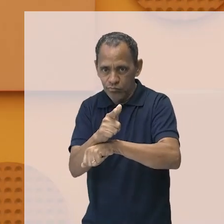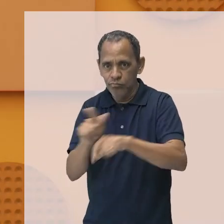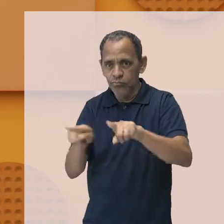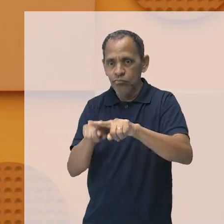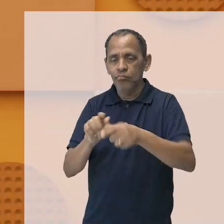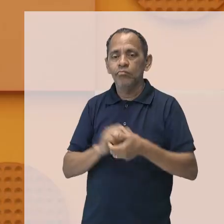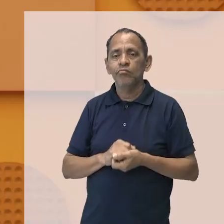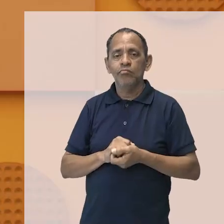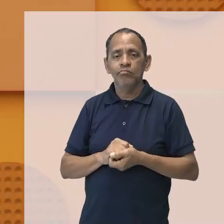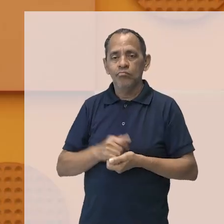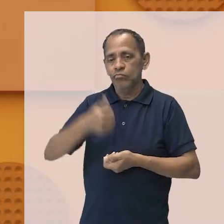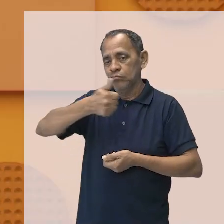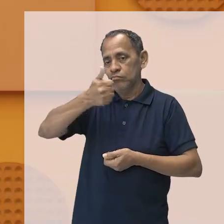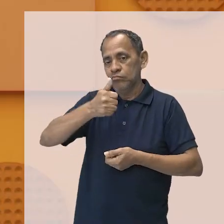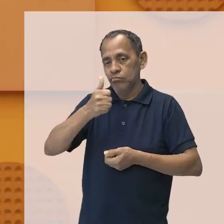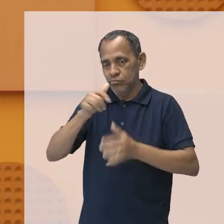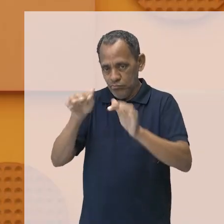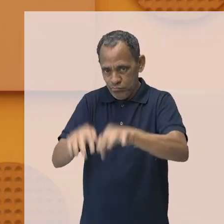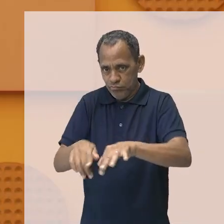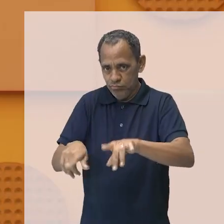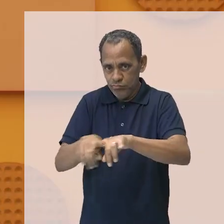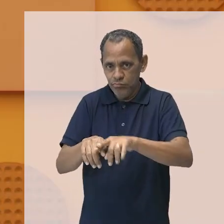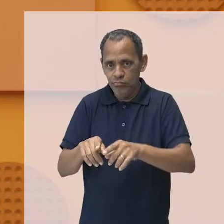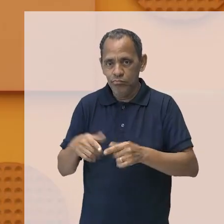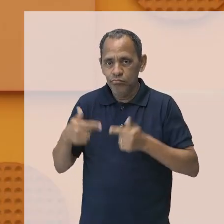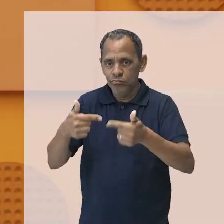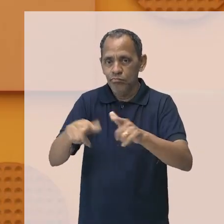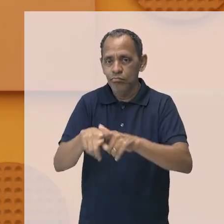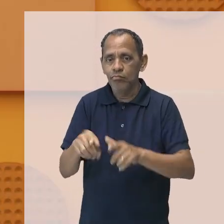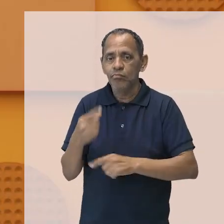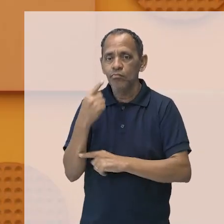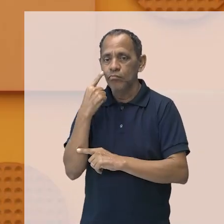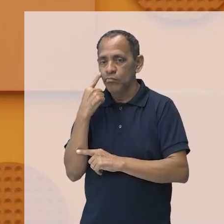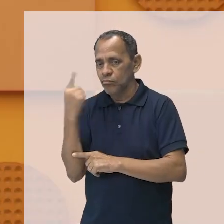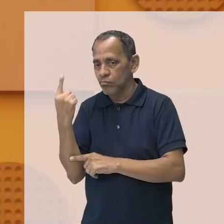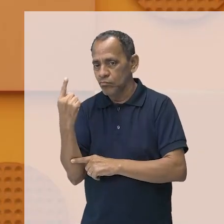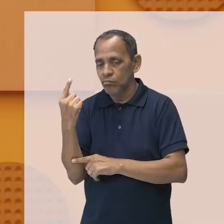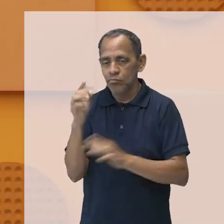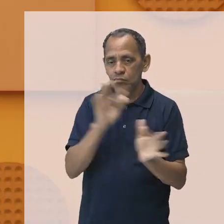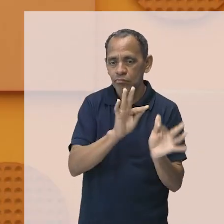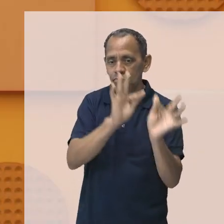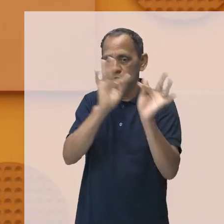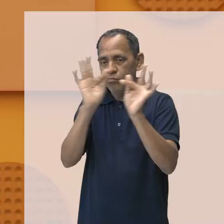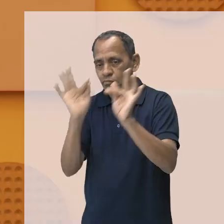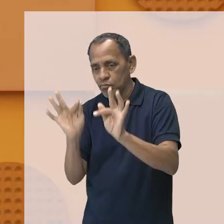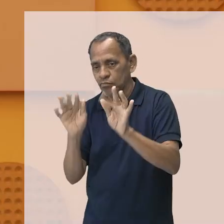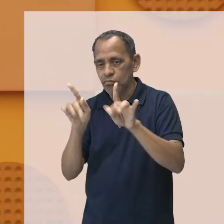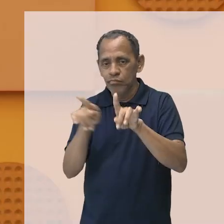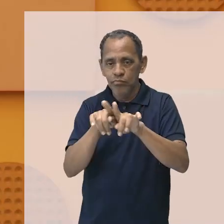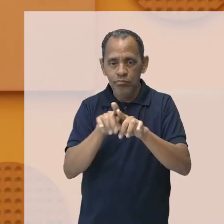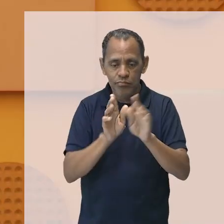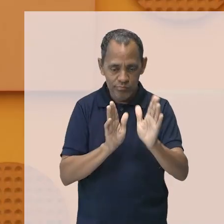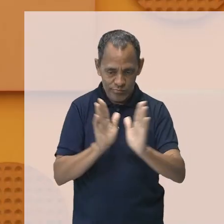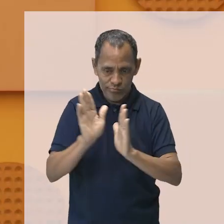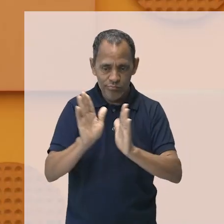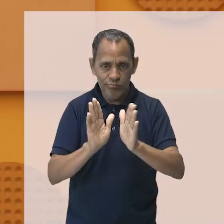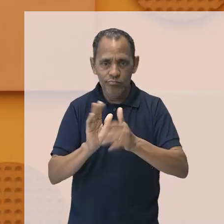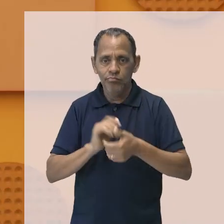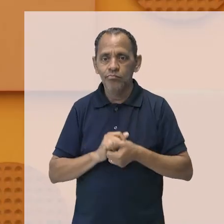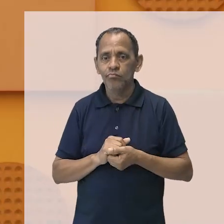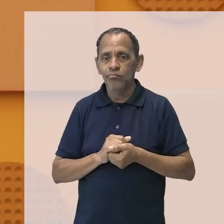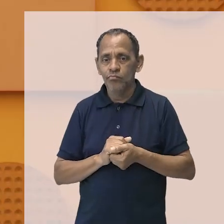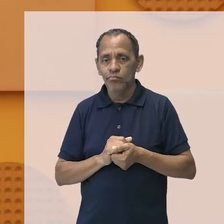essas trincheiras, nós trouxemos para vocês uma visualização, né, justamente dessa parte,